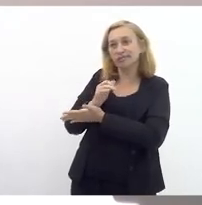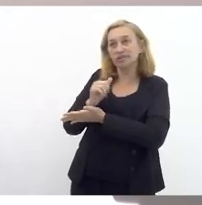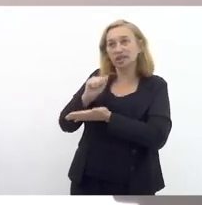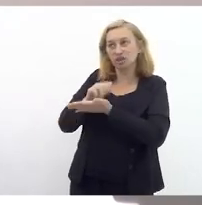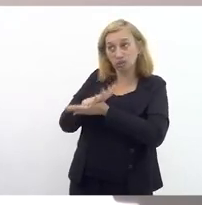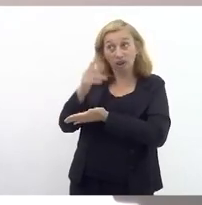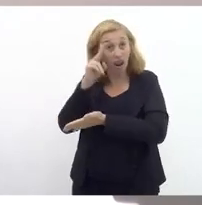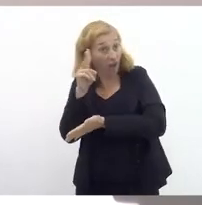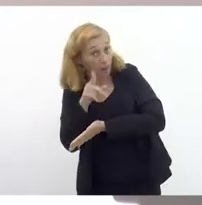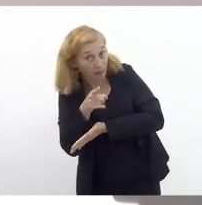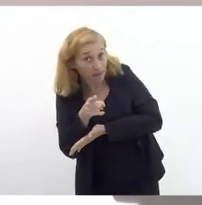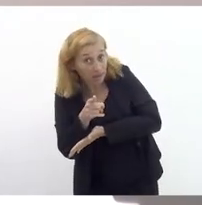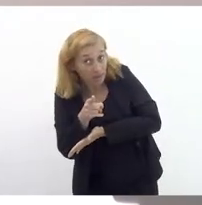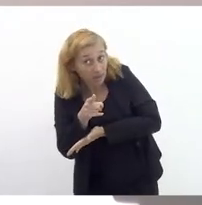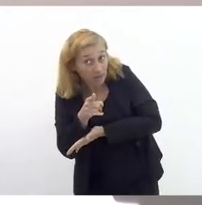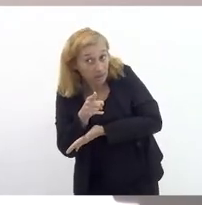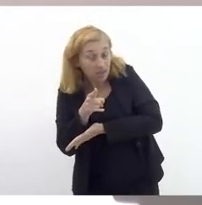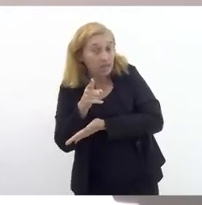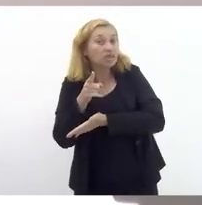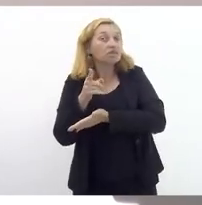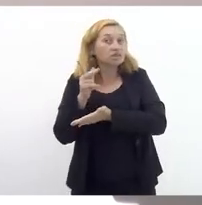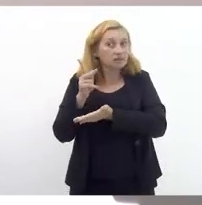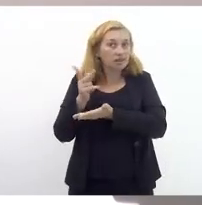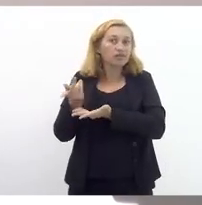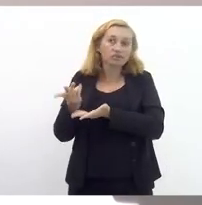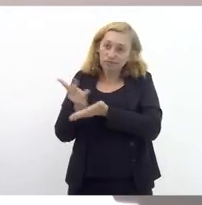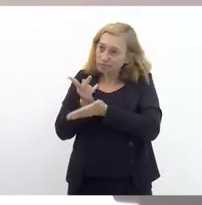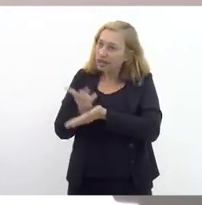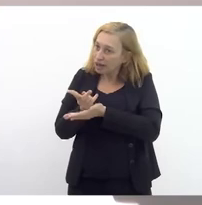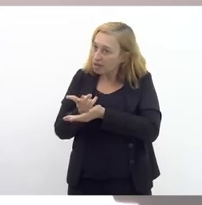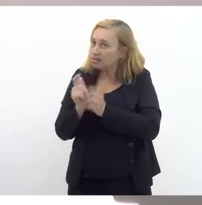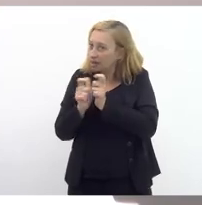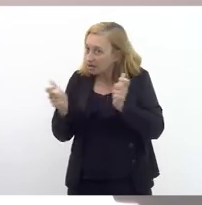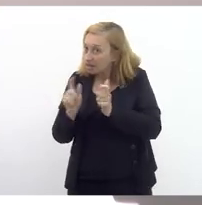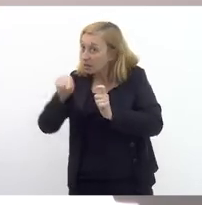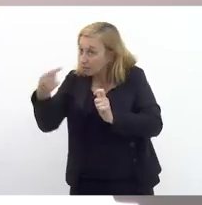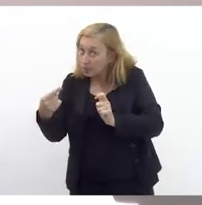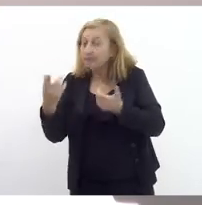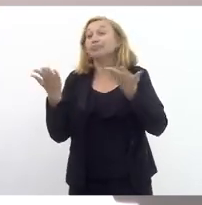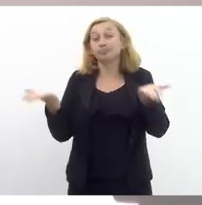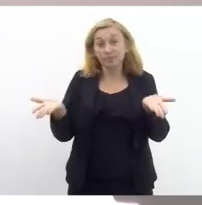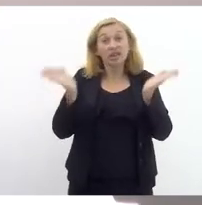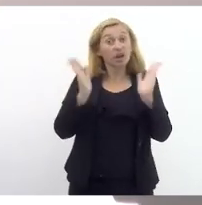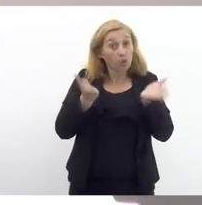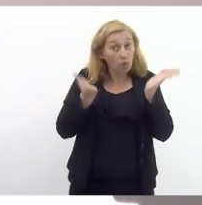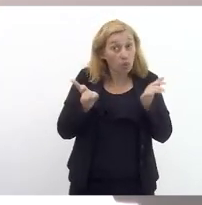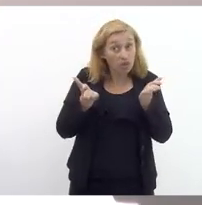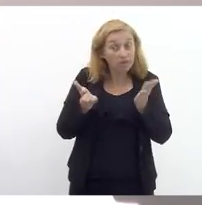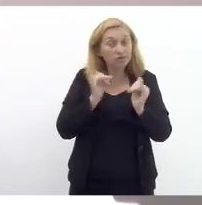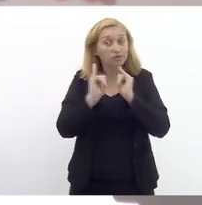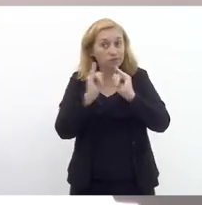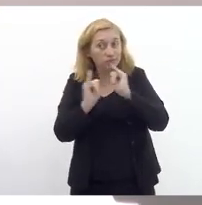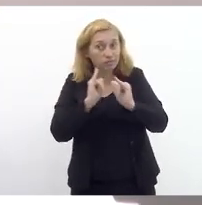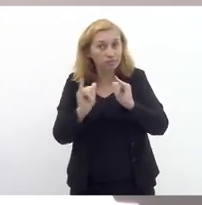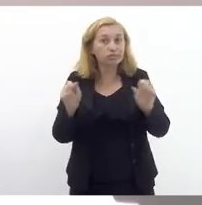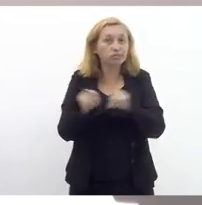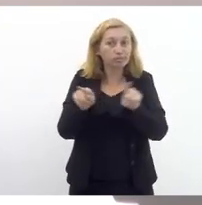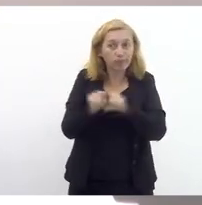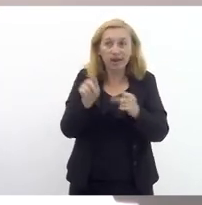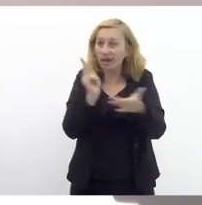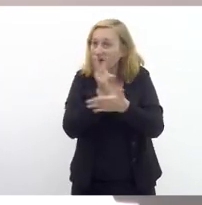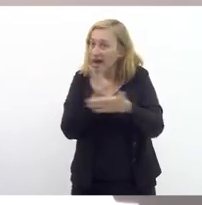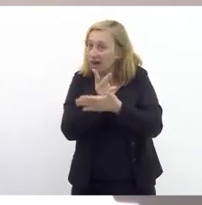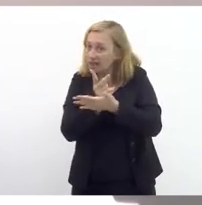disso, Murilo? Teve um desgaste violento dentro da comissão depois. E agora, a informação também equivocada por parte